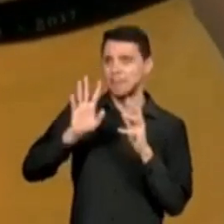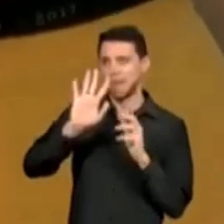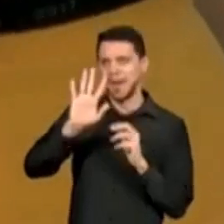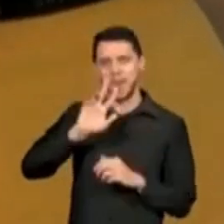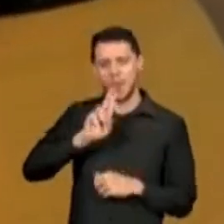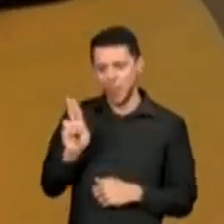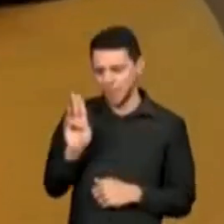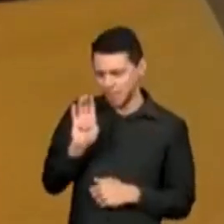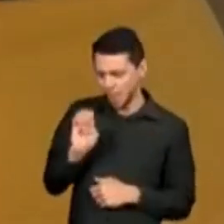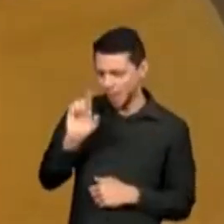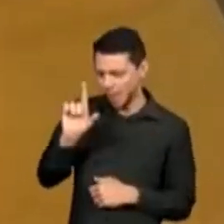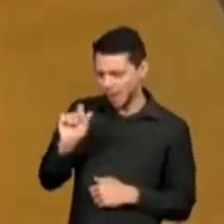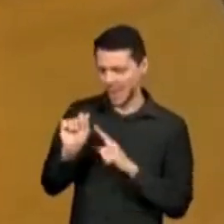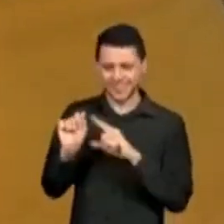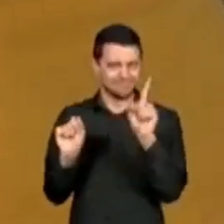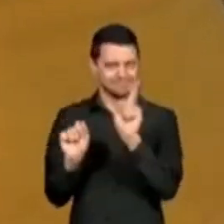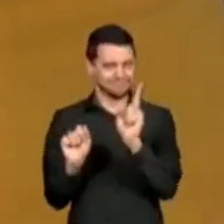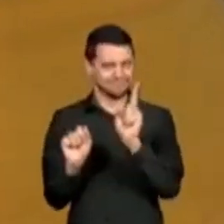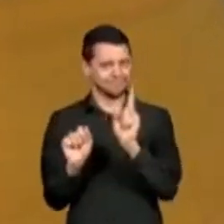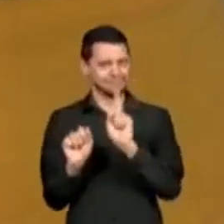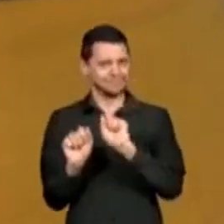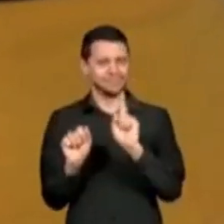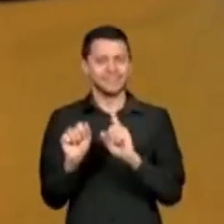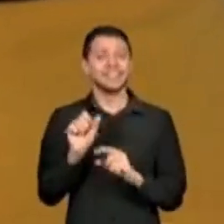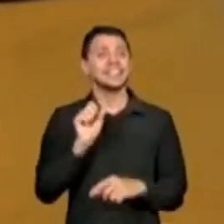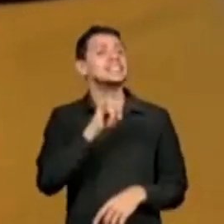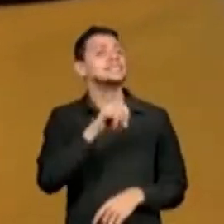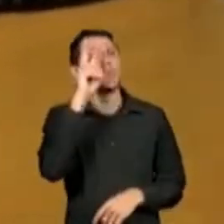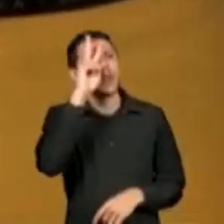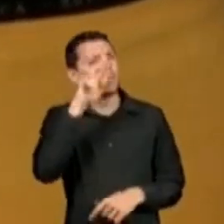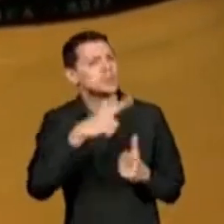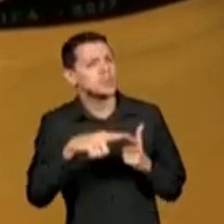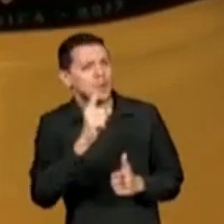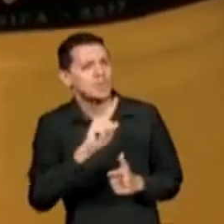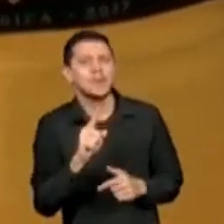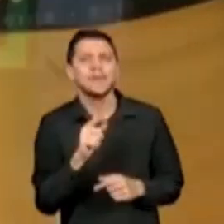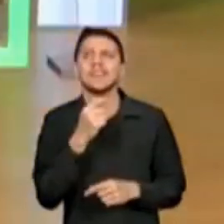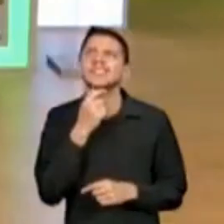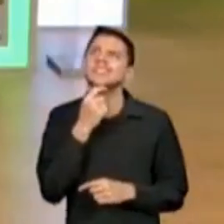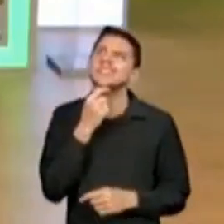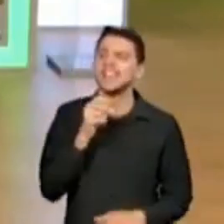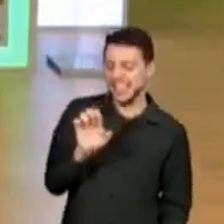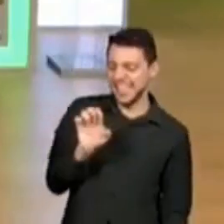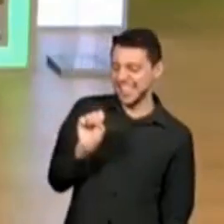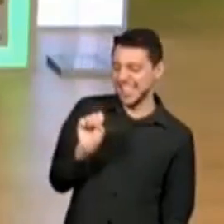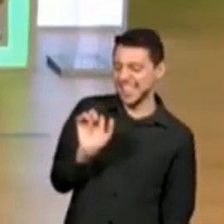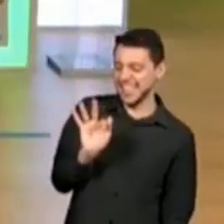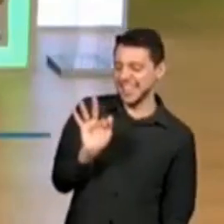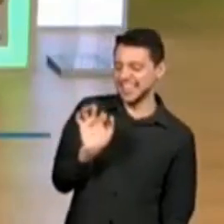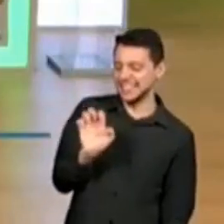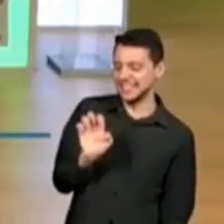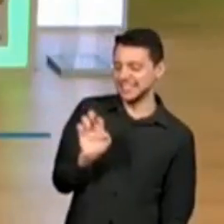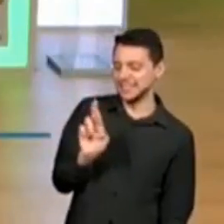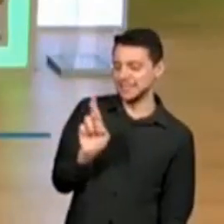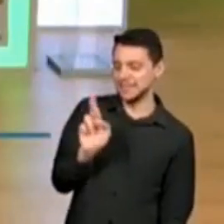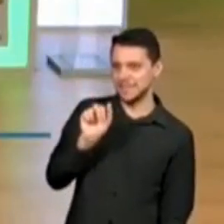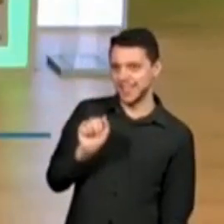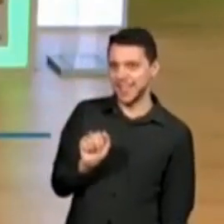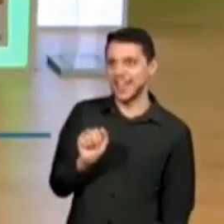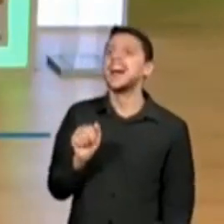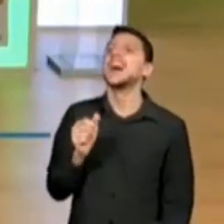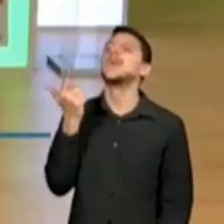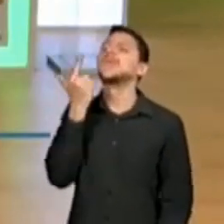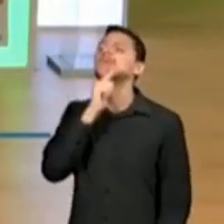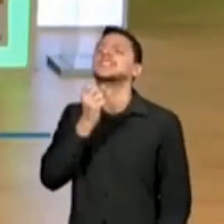bola. Você lembra? Se você não lembrar, não tem problema. Esfera. Tirou 10, Pro. Muito bom. Posso trocar,